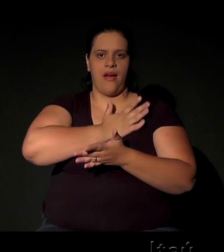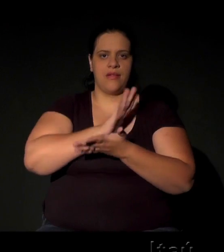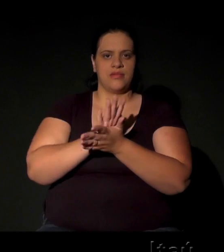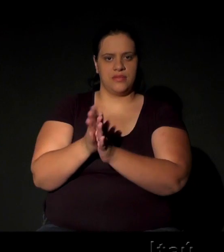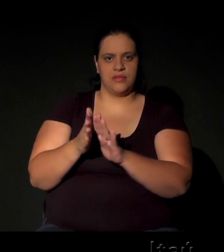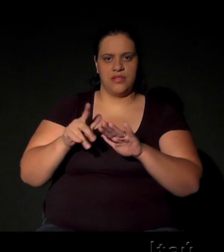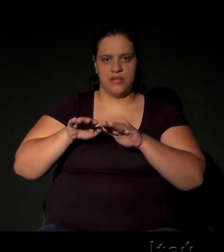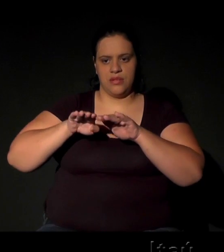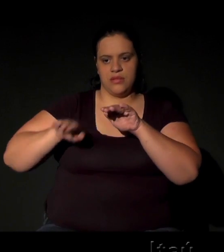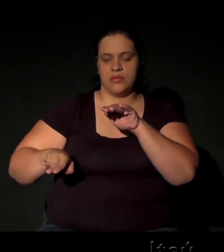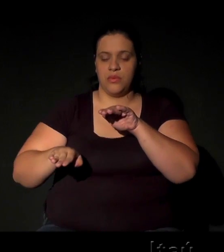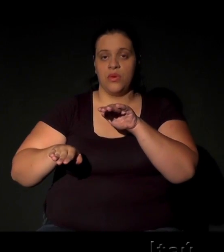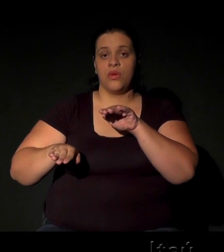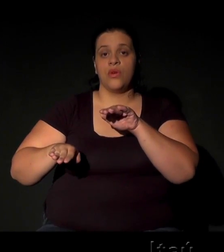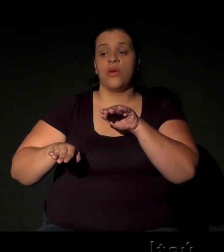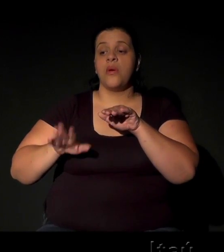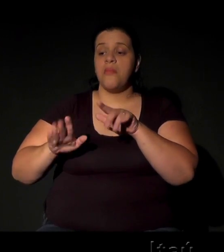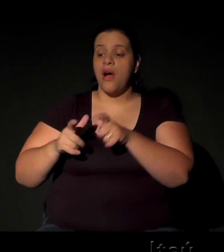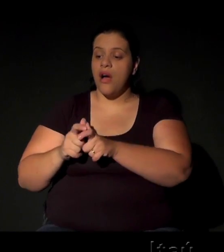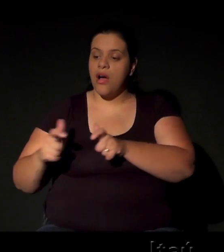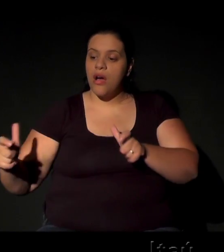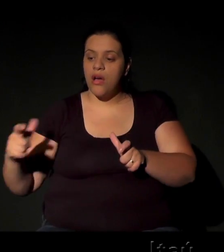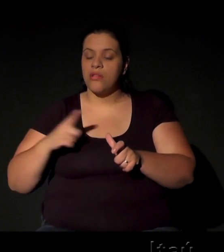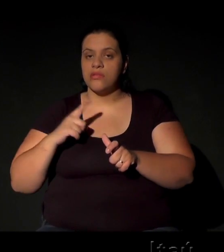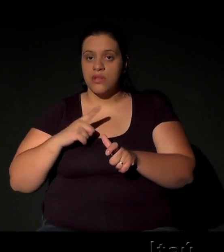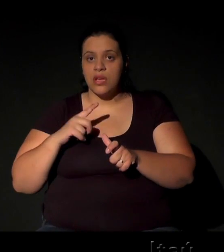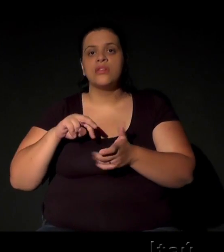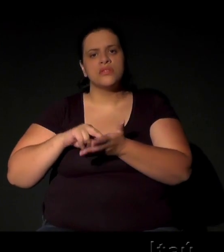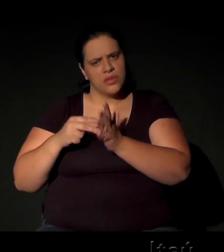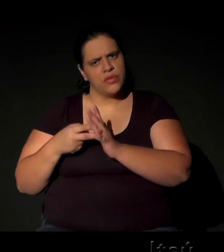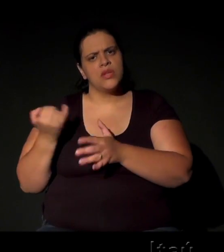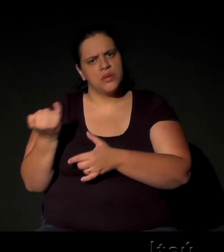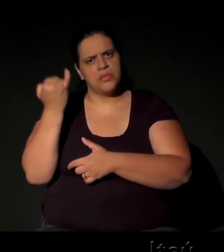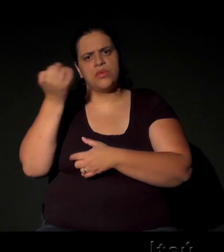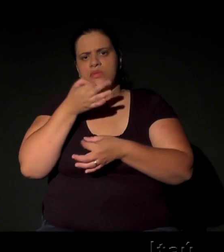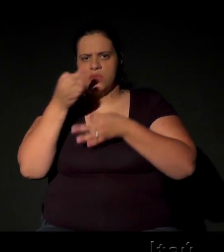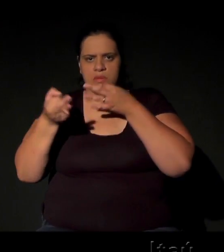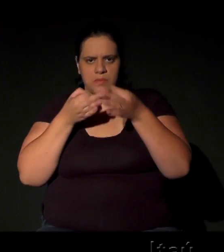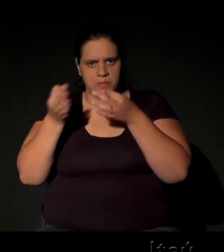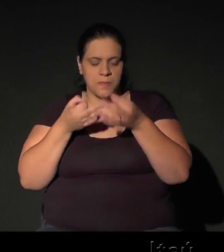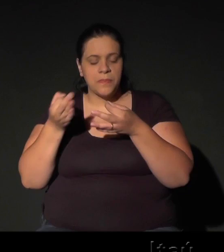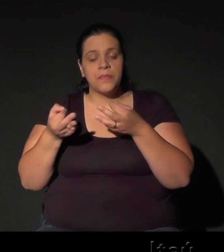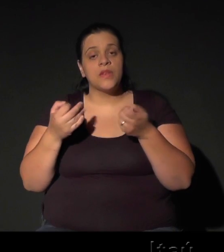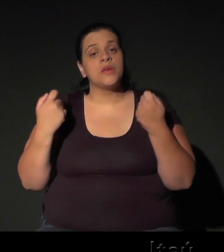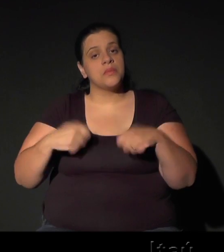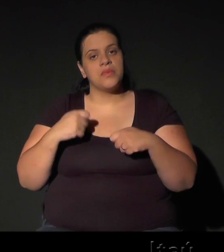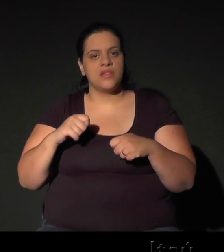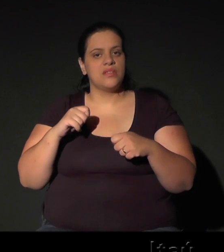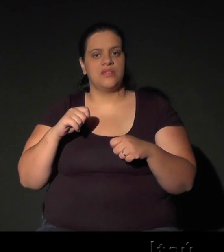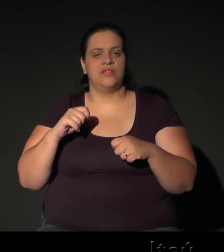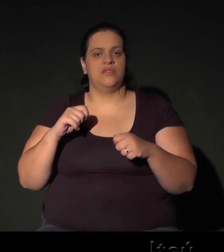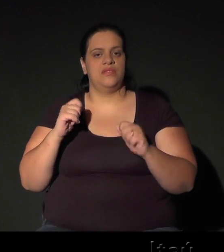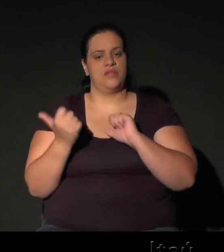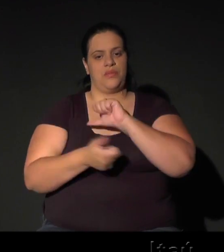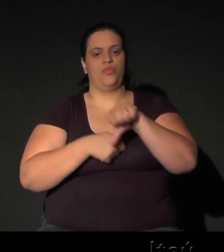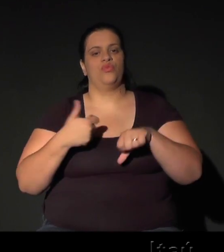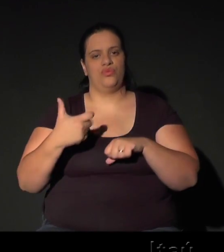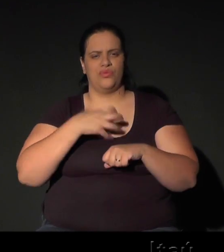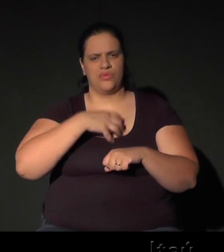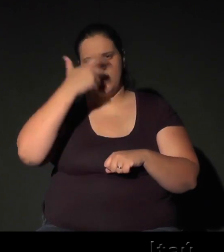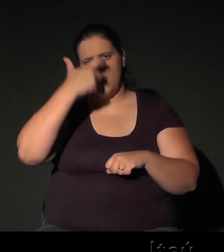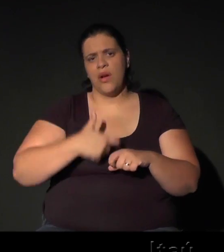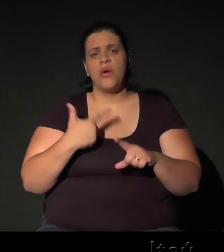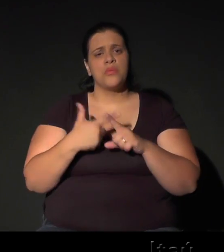Espaços que a gente ainda está em maioria que as nossas narrativas não são importantes Então acho que é um pouco da gente mudar esse olhar né Por que a gente